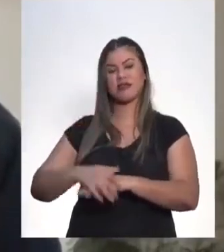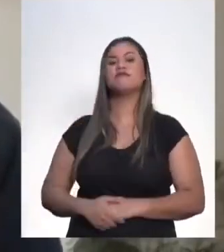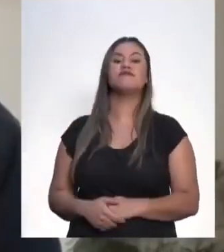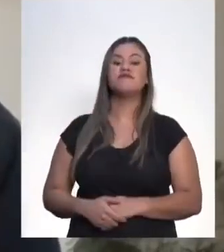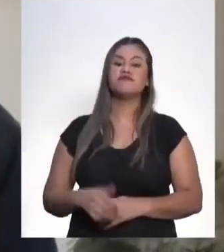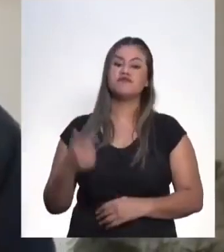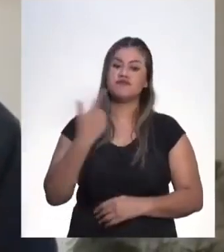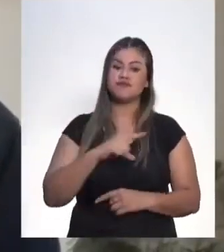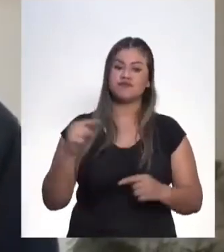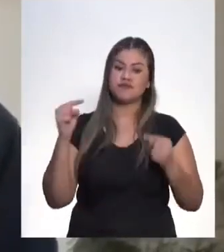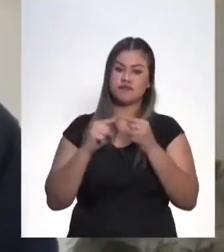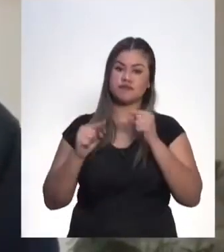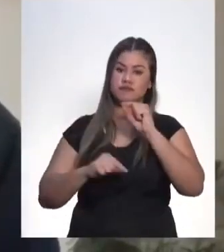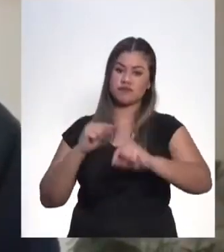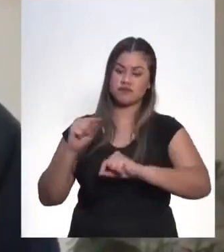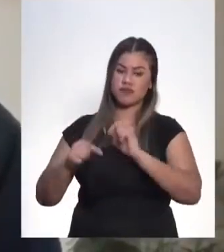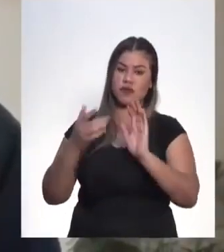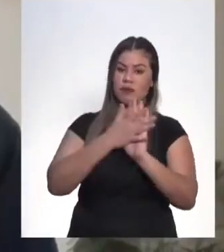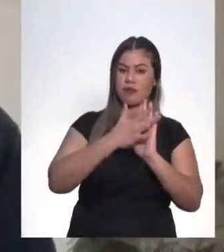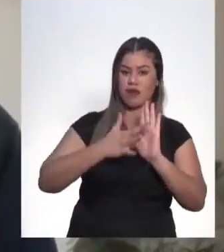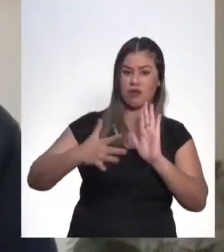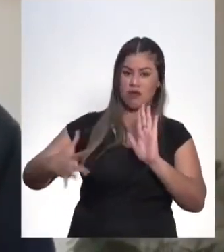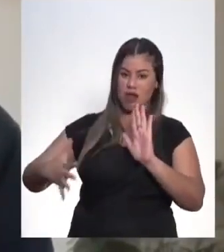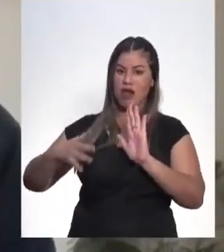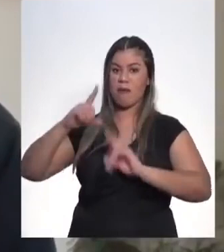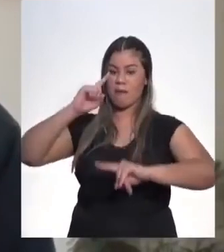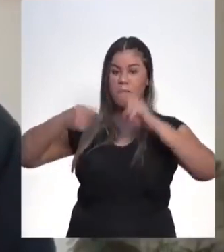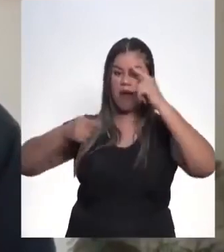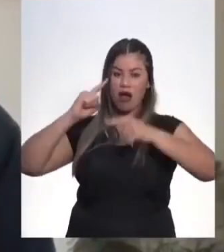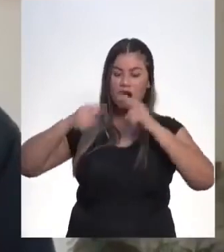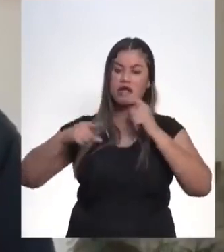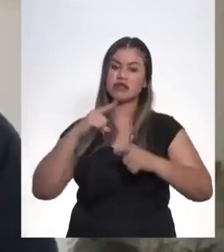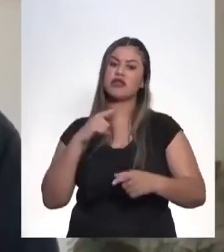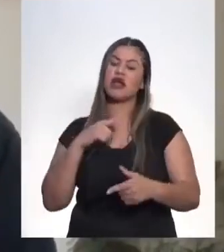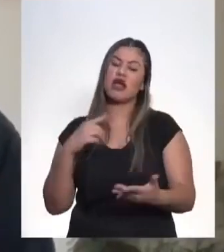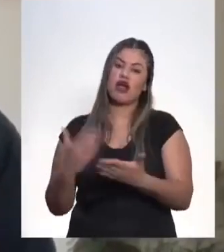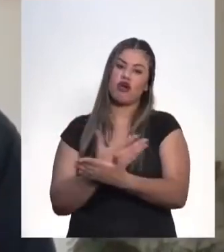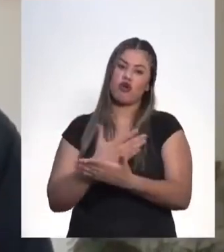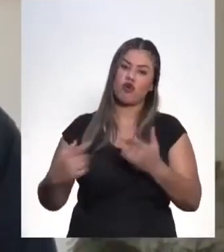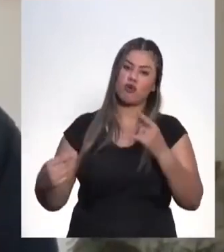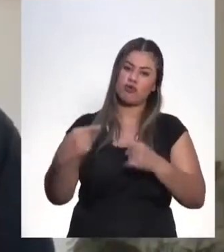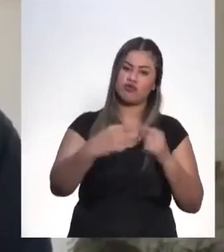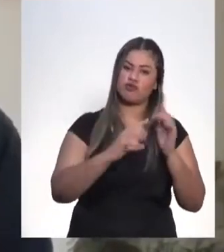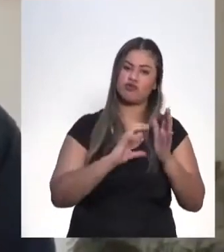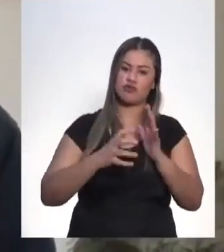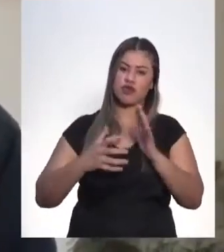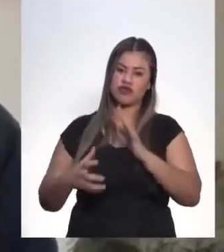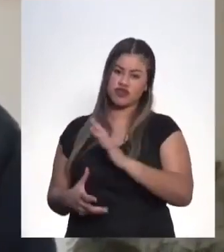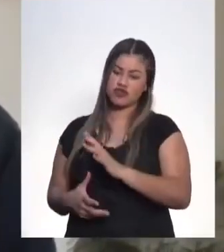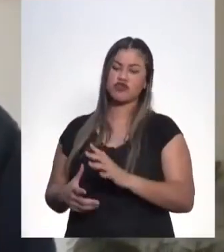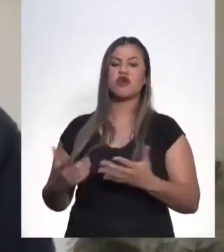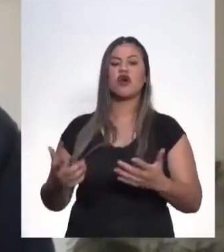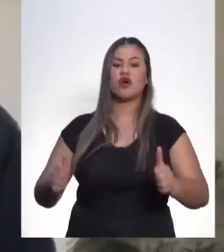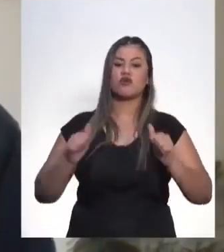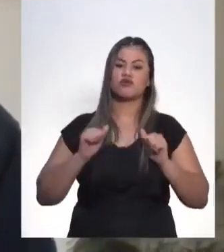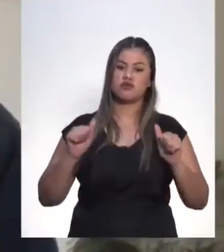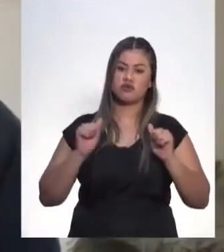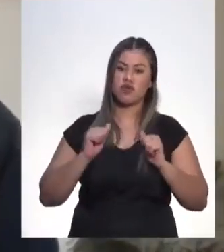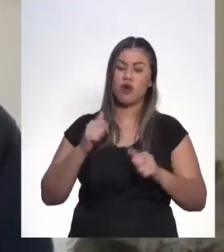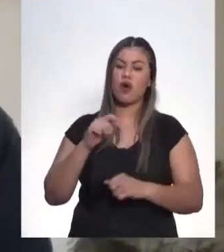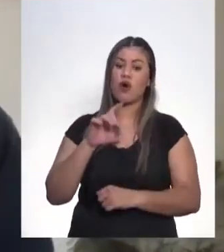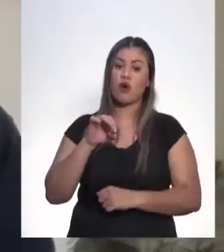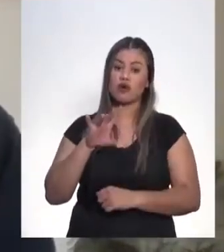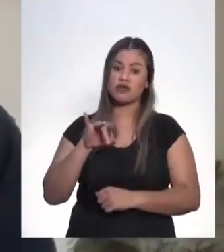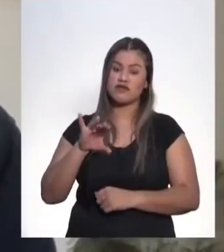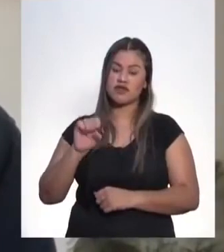nacional. Nós sabemos que no período regencial há algumas tendências políticas partidárias, nós temos ali os conservadores,